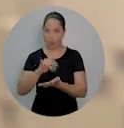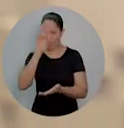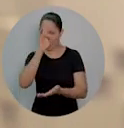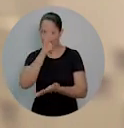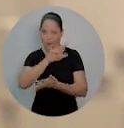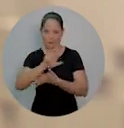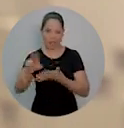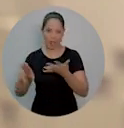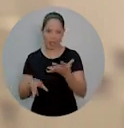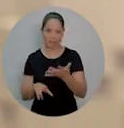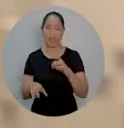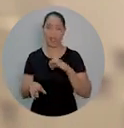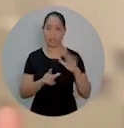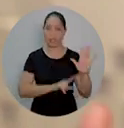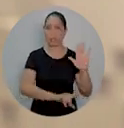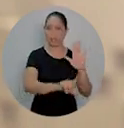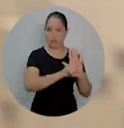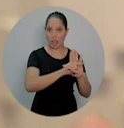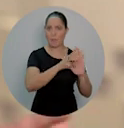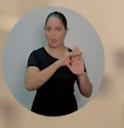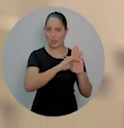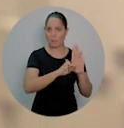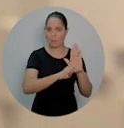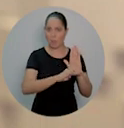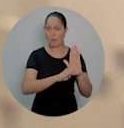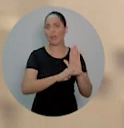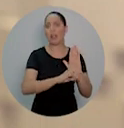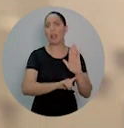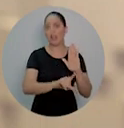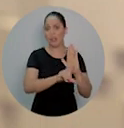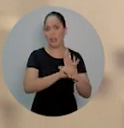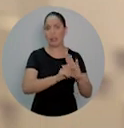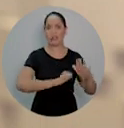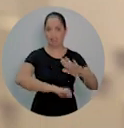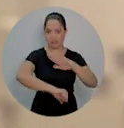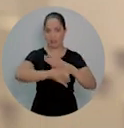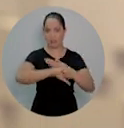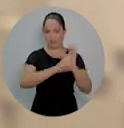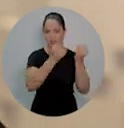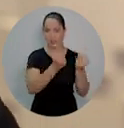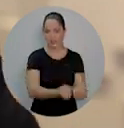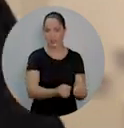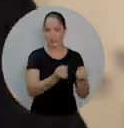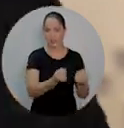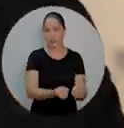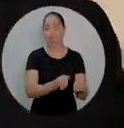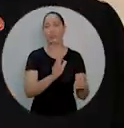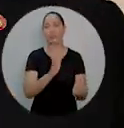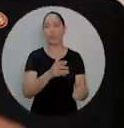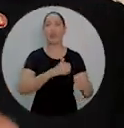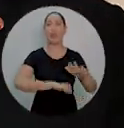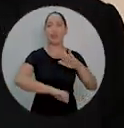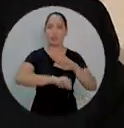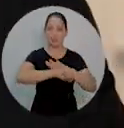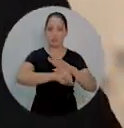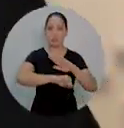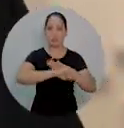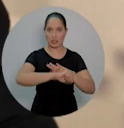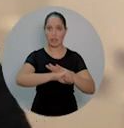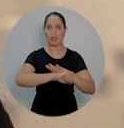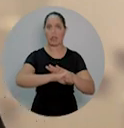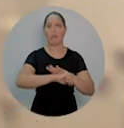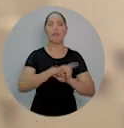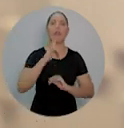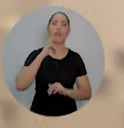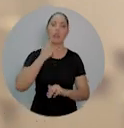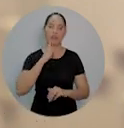endureceu sobremaneira, a lei criminal também, né? Hoje o crime de embriaguez